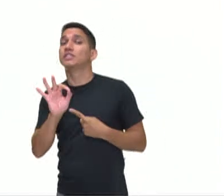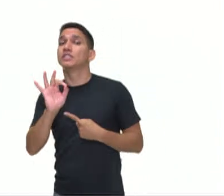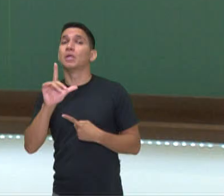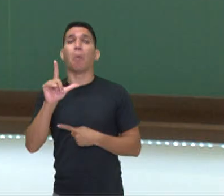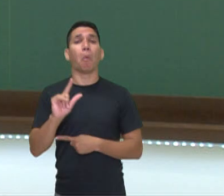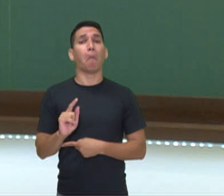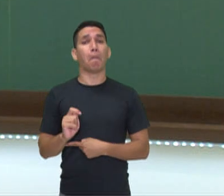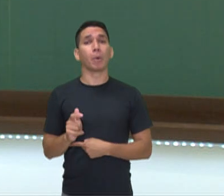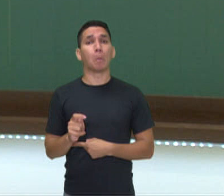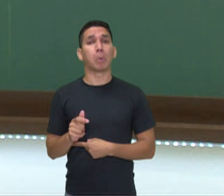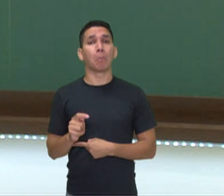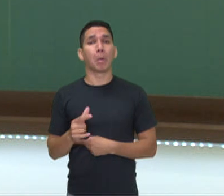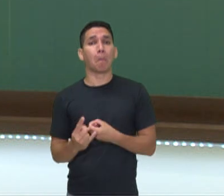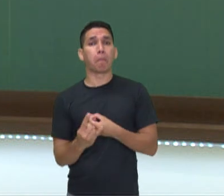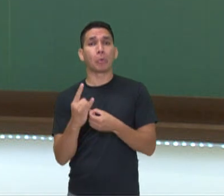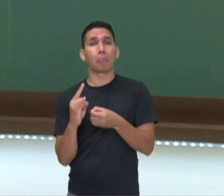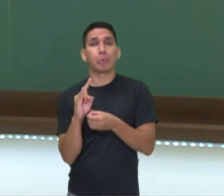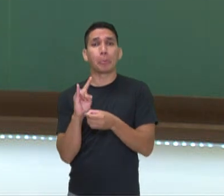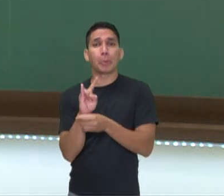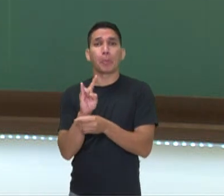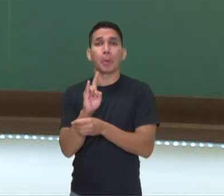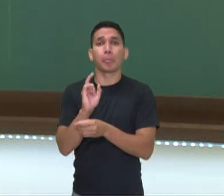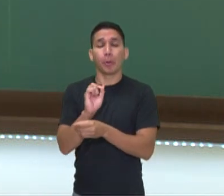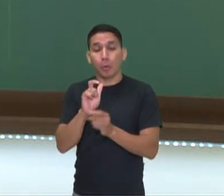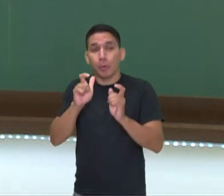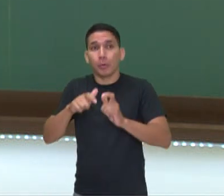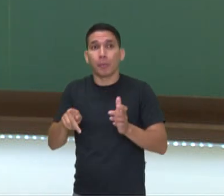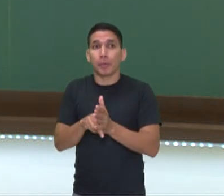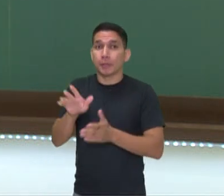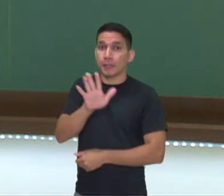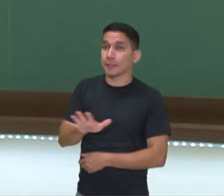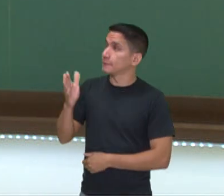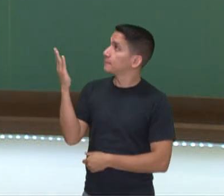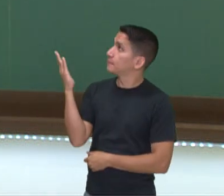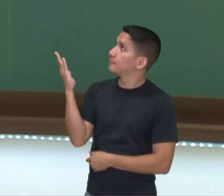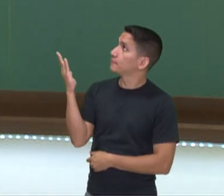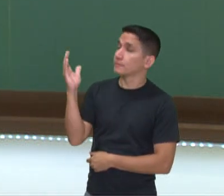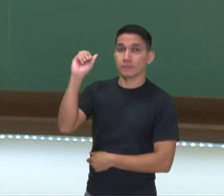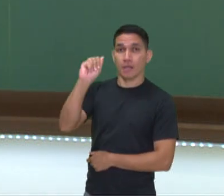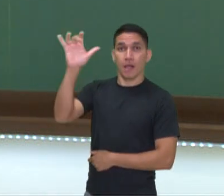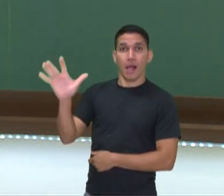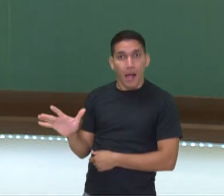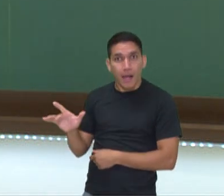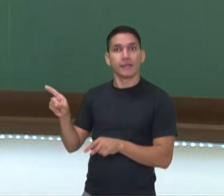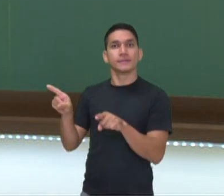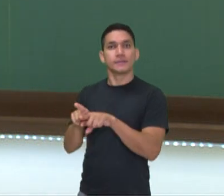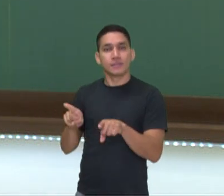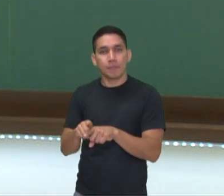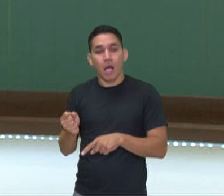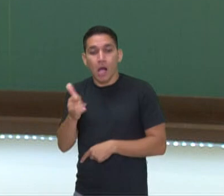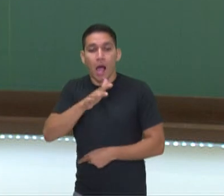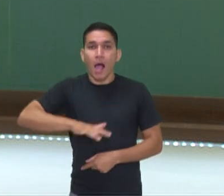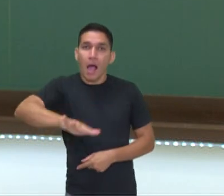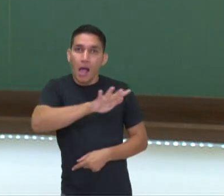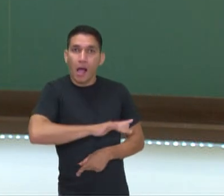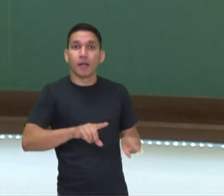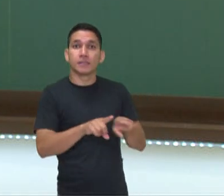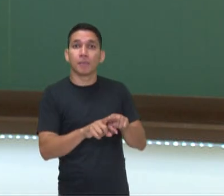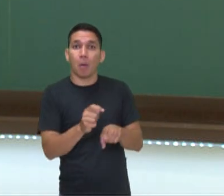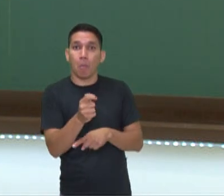de urbanização, estando localizados principalmente aqui, ó, no continente africano e em algumas áreas também do